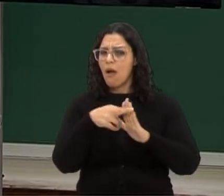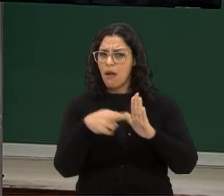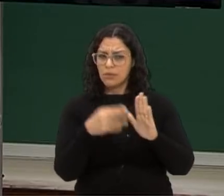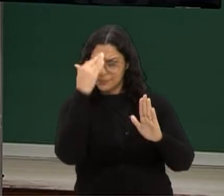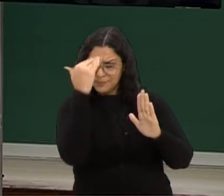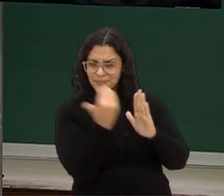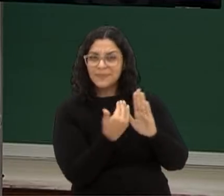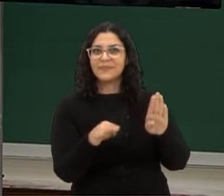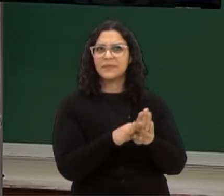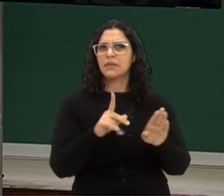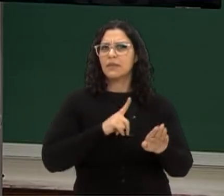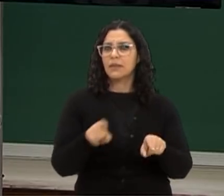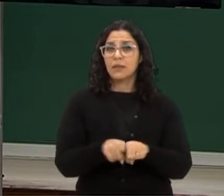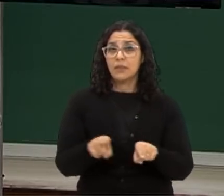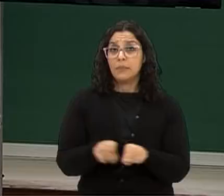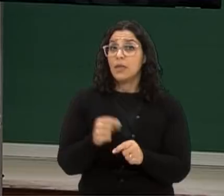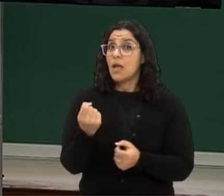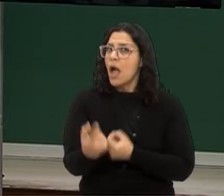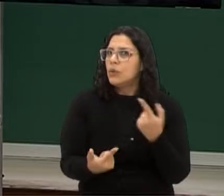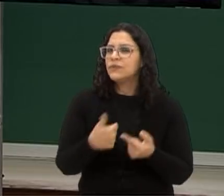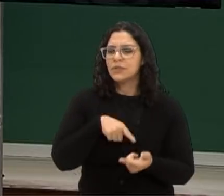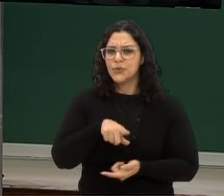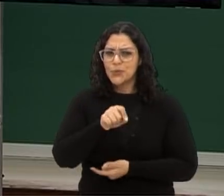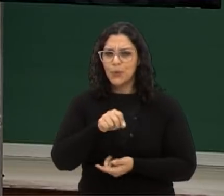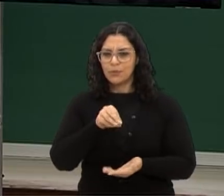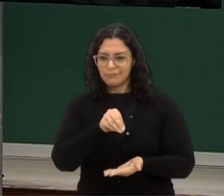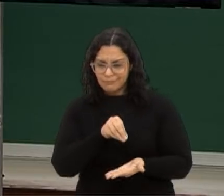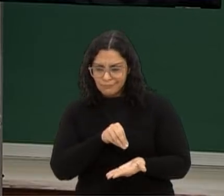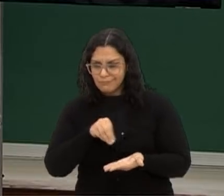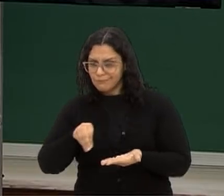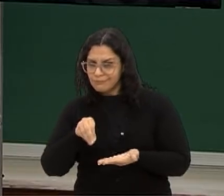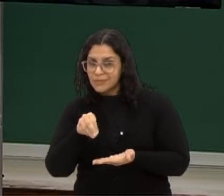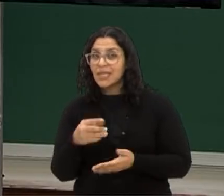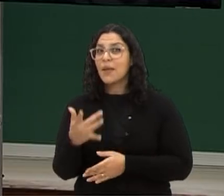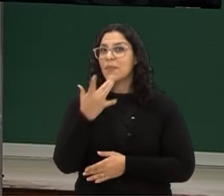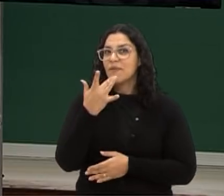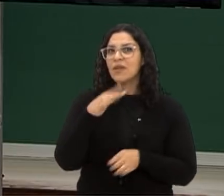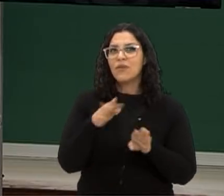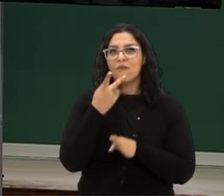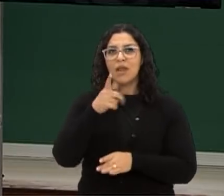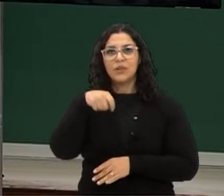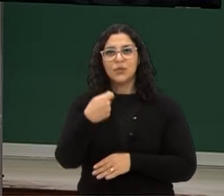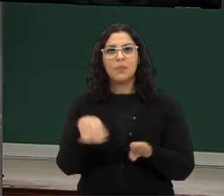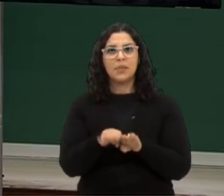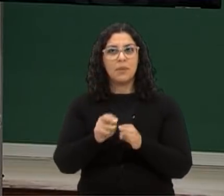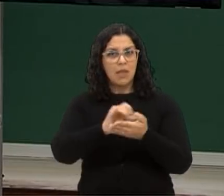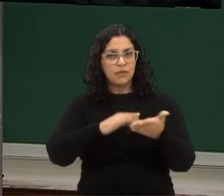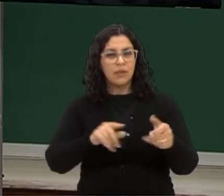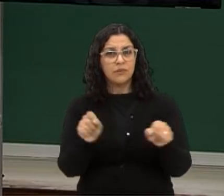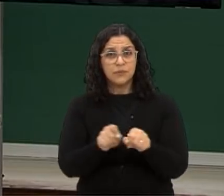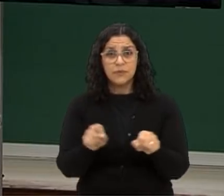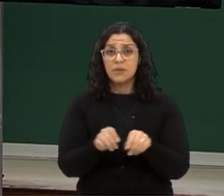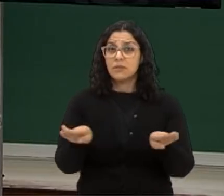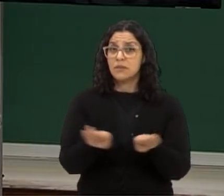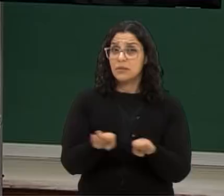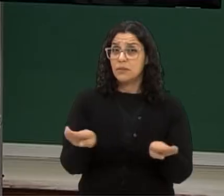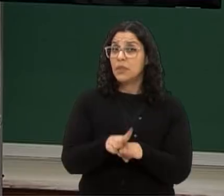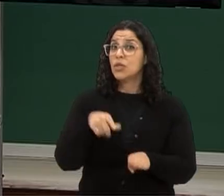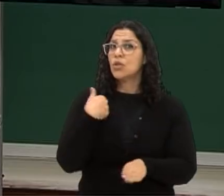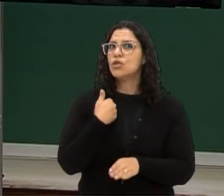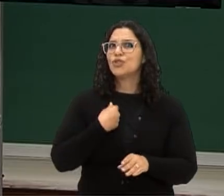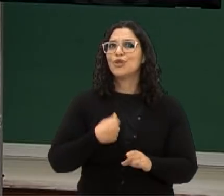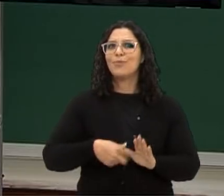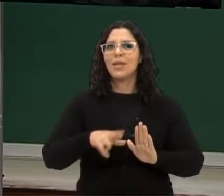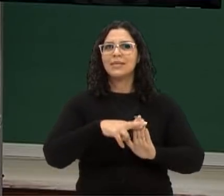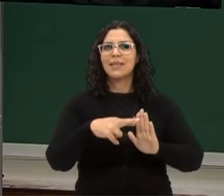né? Sobre alguns que vocês escolheram, alguns que vocês preferiram falar sobre eles, a gente fez uma atividade. E falamos também sobre as